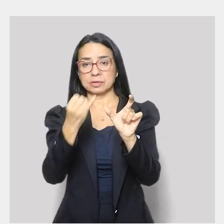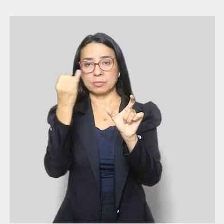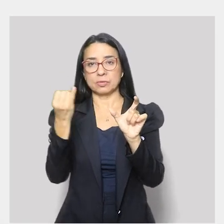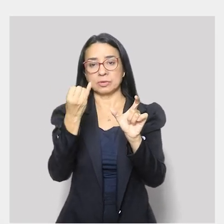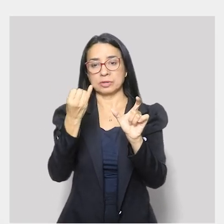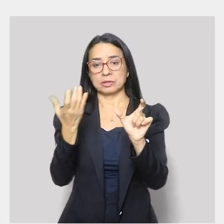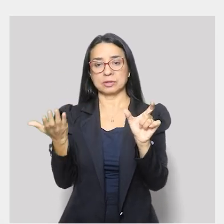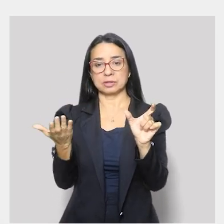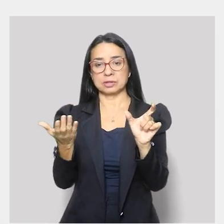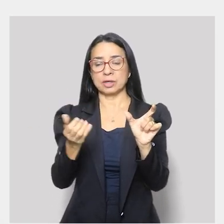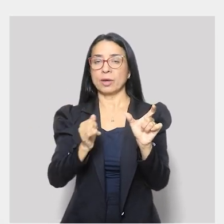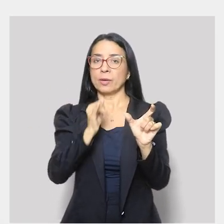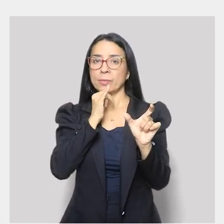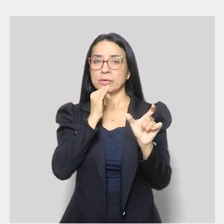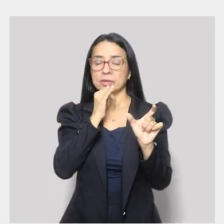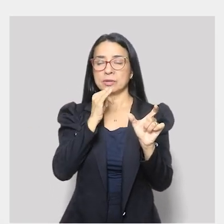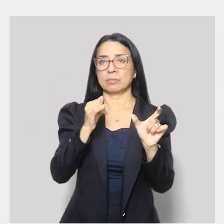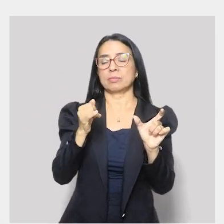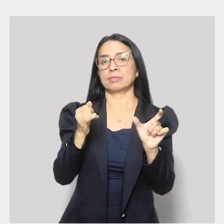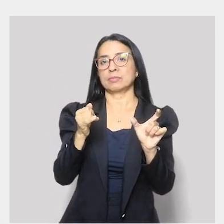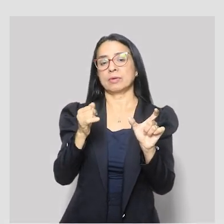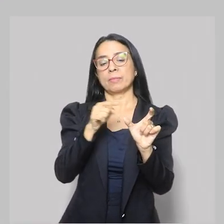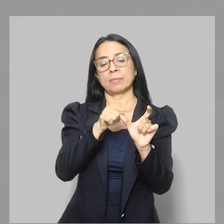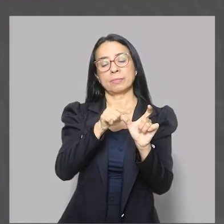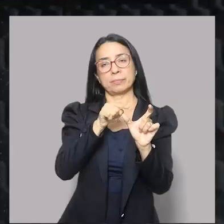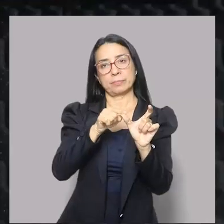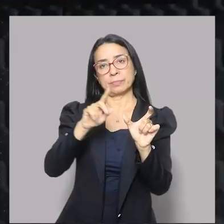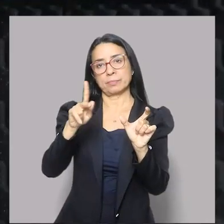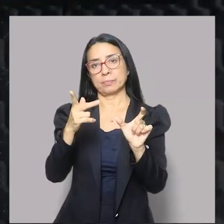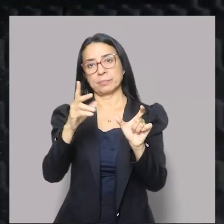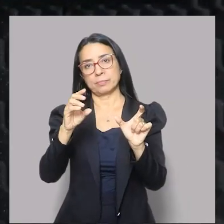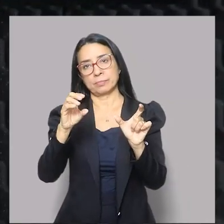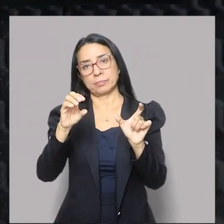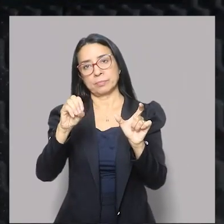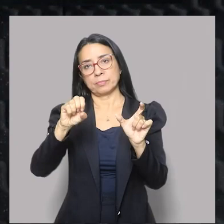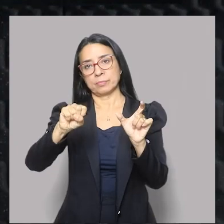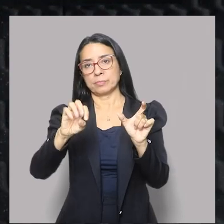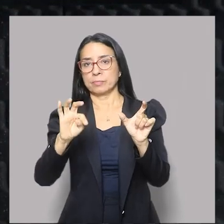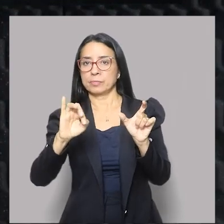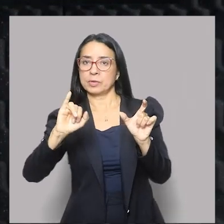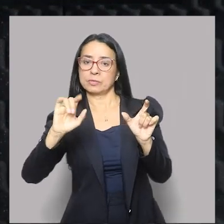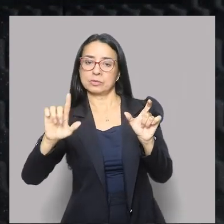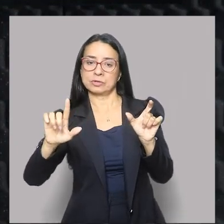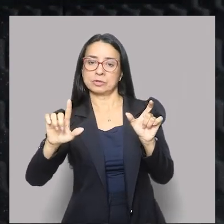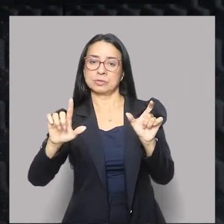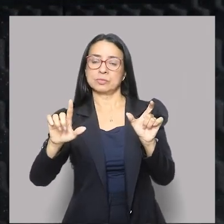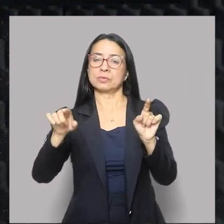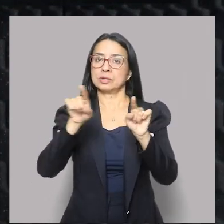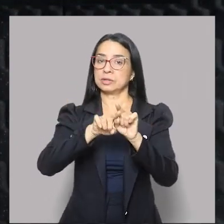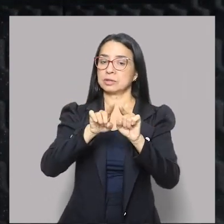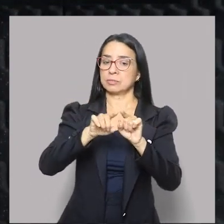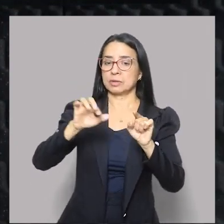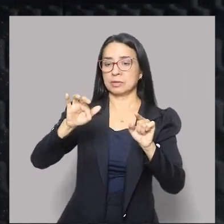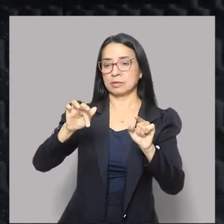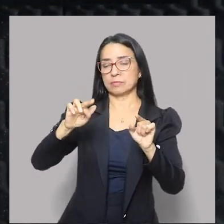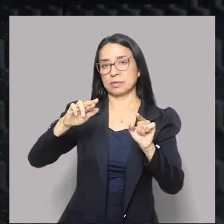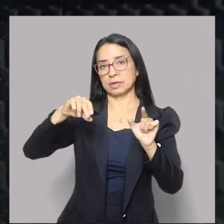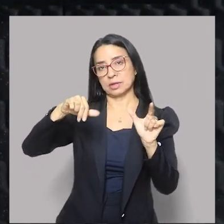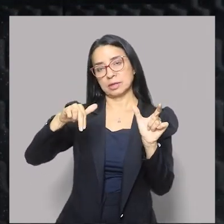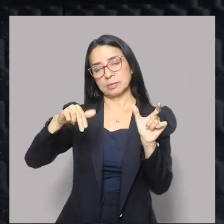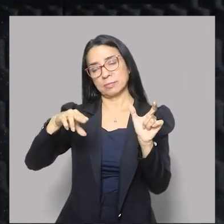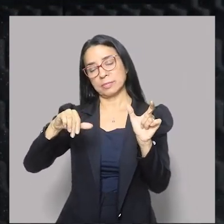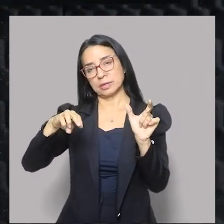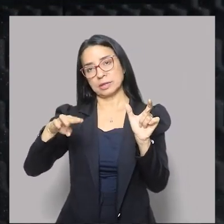exemplo, hostil e como, por exemplo, fragmentação, e aí imediatamente um candidato vai fazer o que a gente chama